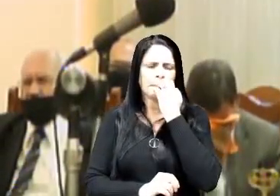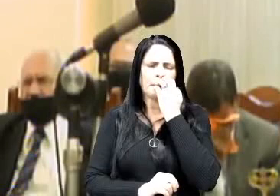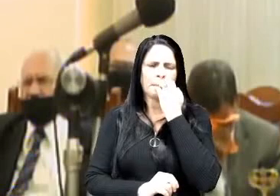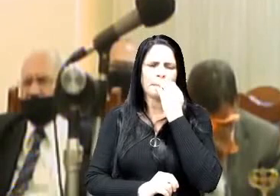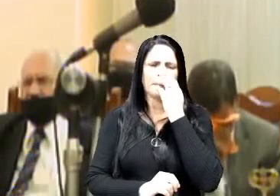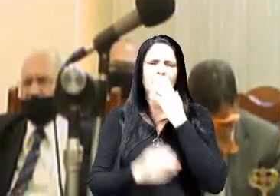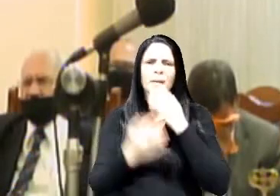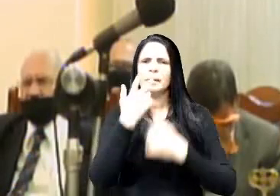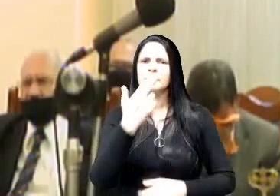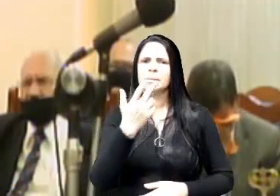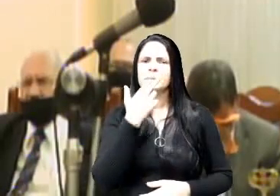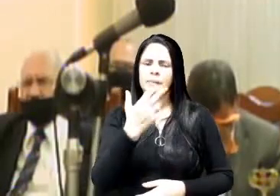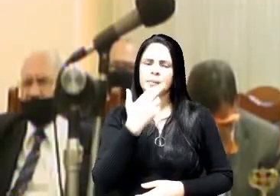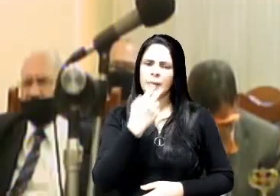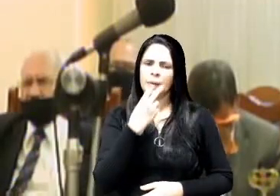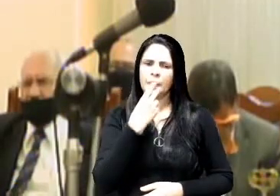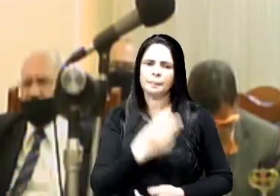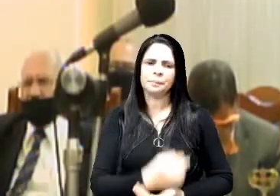ajudar.